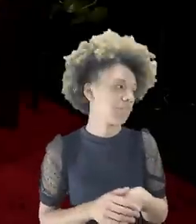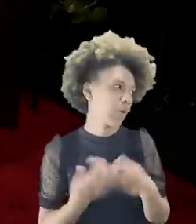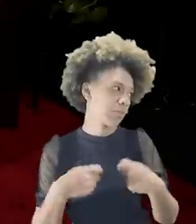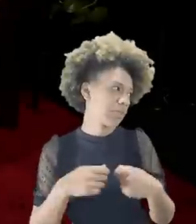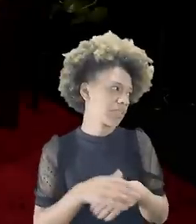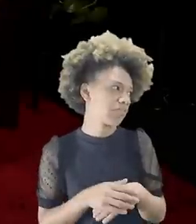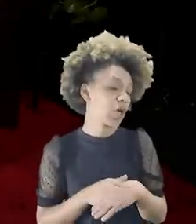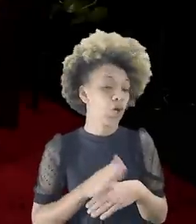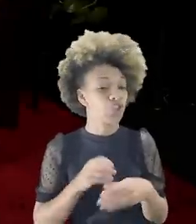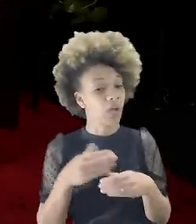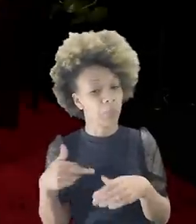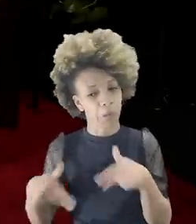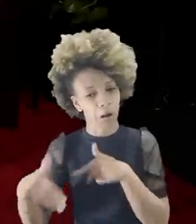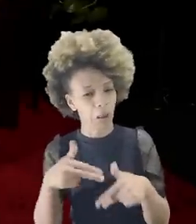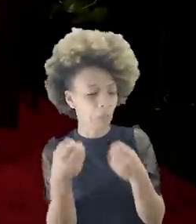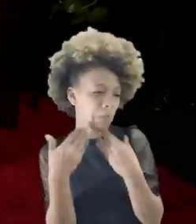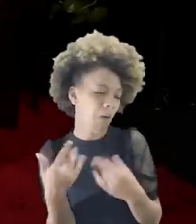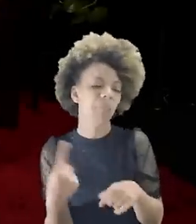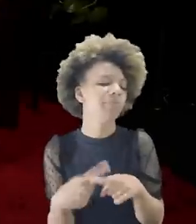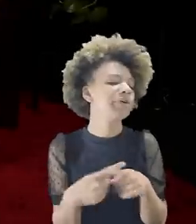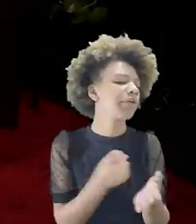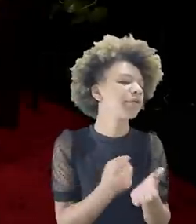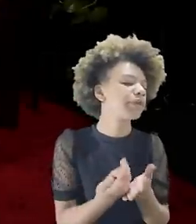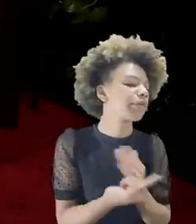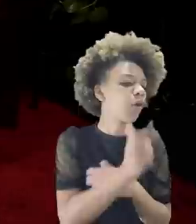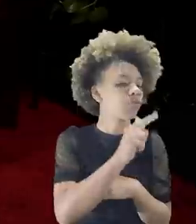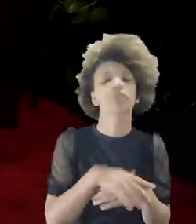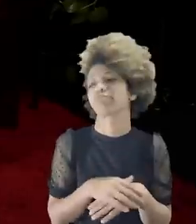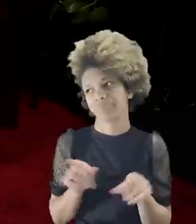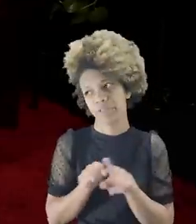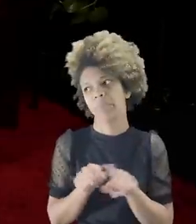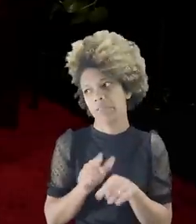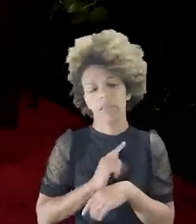Jordan direito Exatamente exatamente